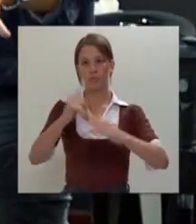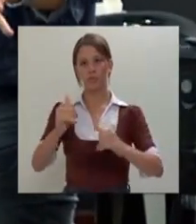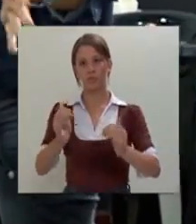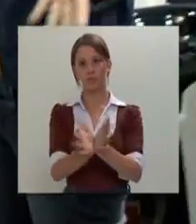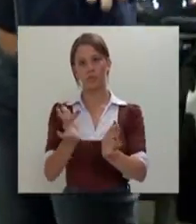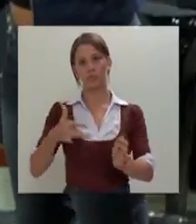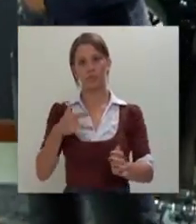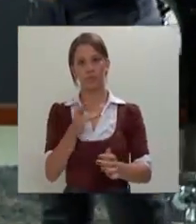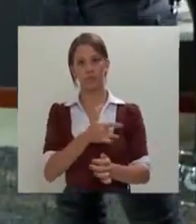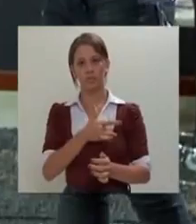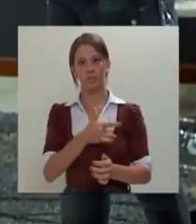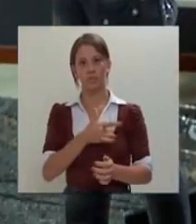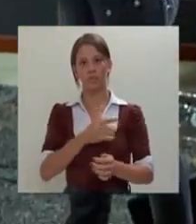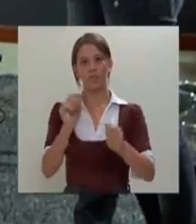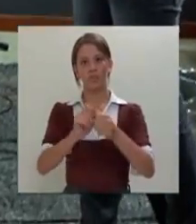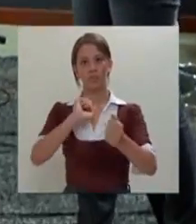tá todo mundo fora de forma, né?